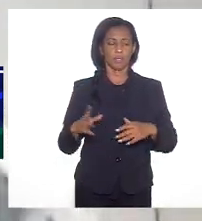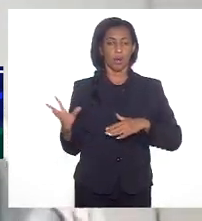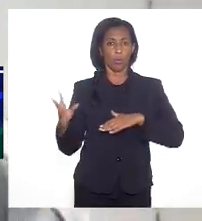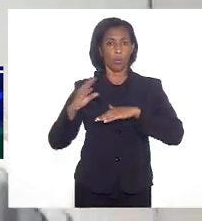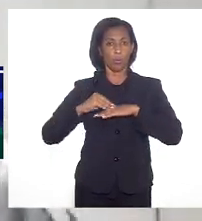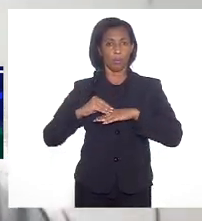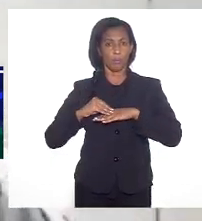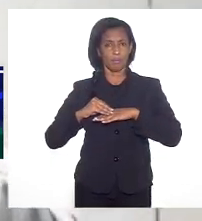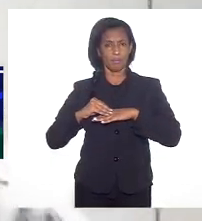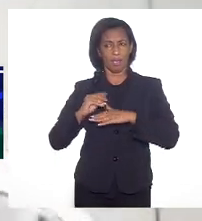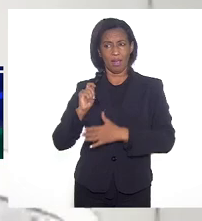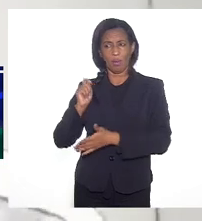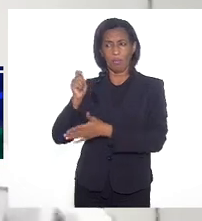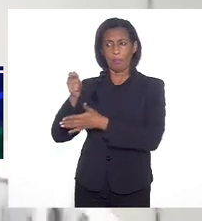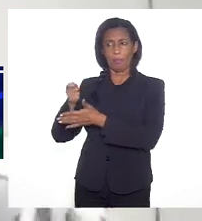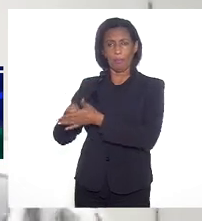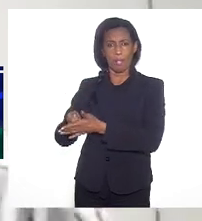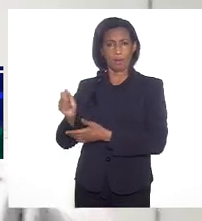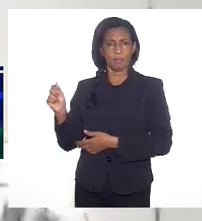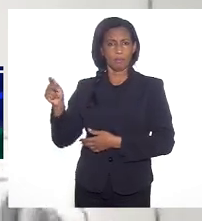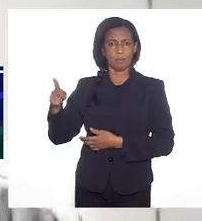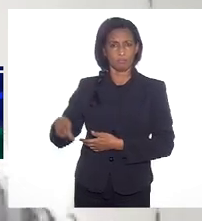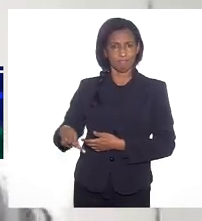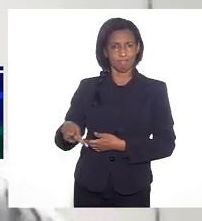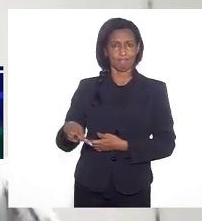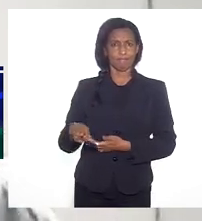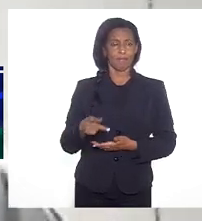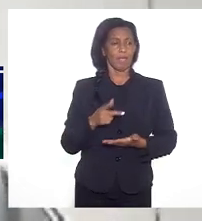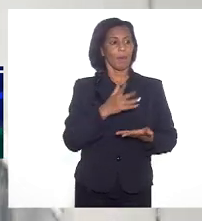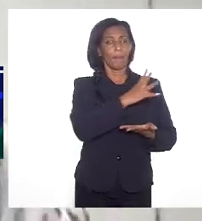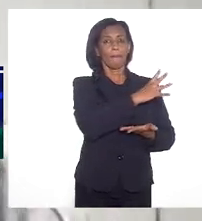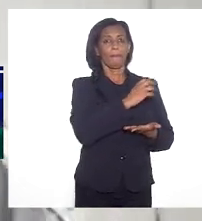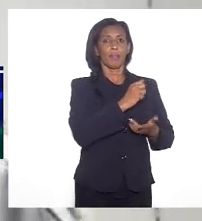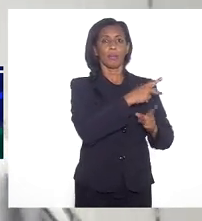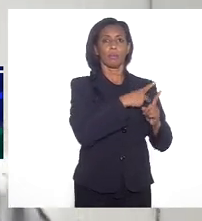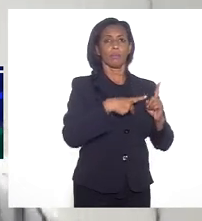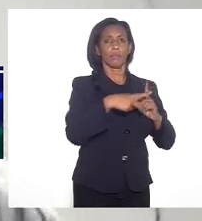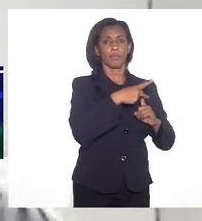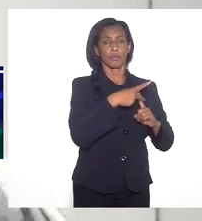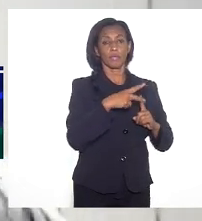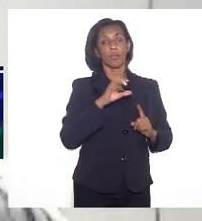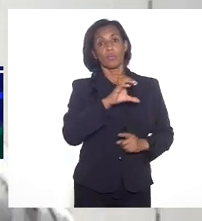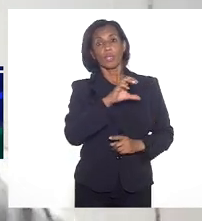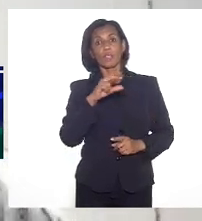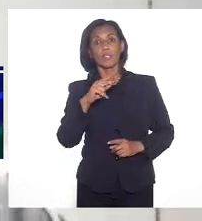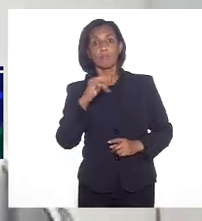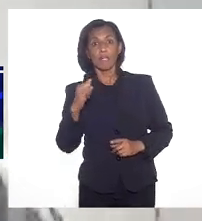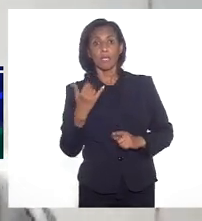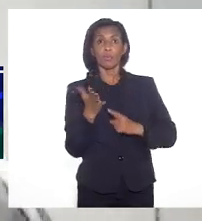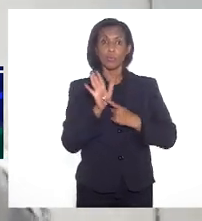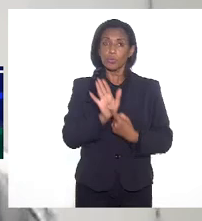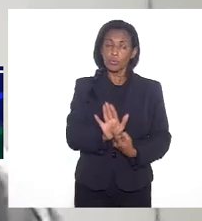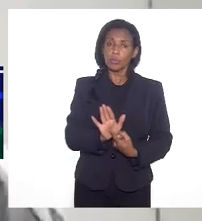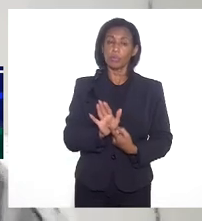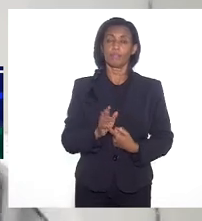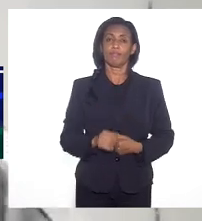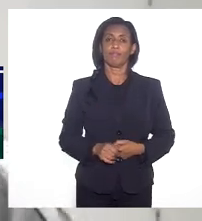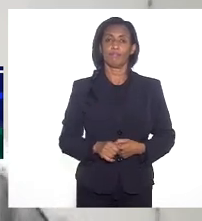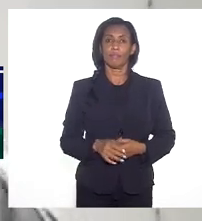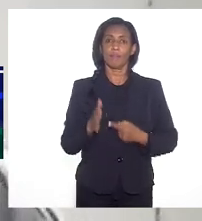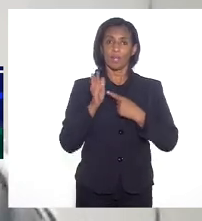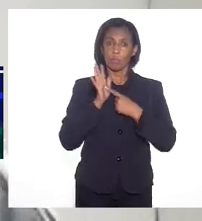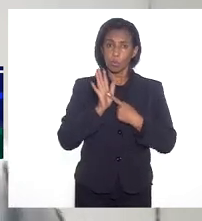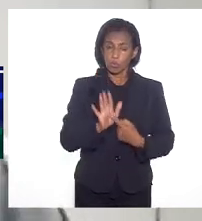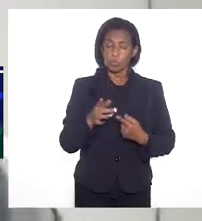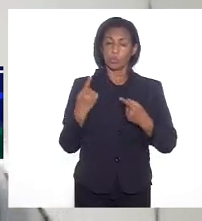complementar o pagamento dessas aposentadorias fazendo aportes no Rio Previdente foi isso que a CPI mostrou a CPI mostrou porque diversos